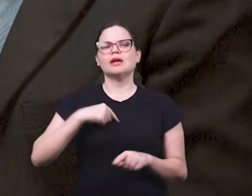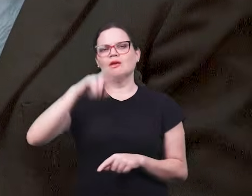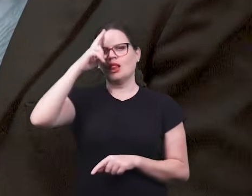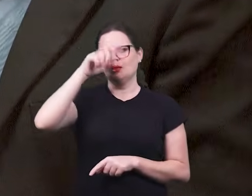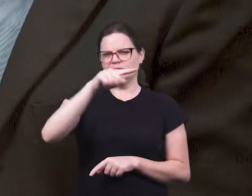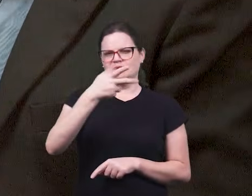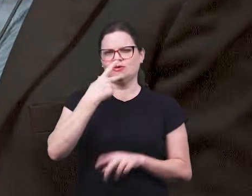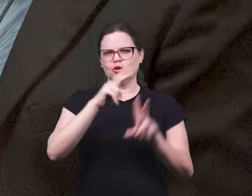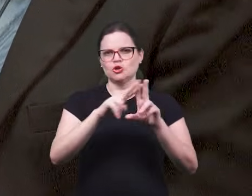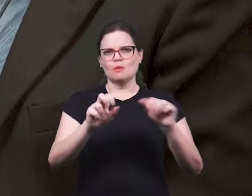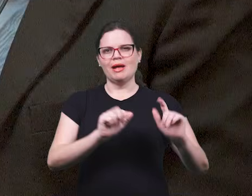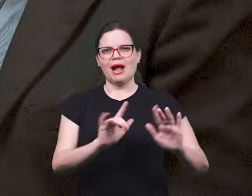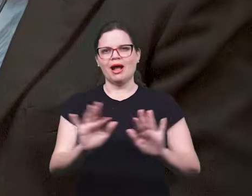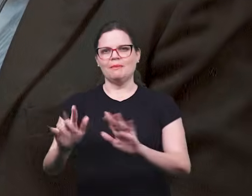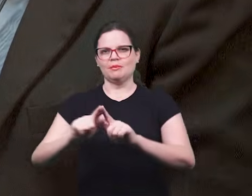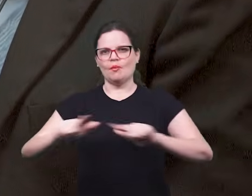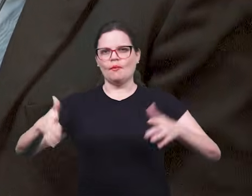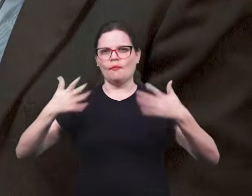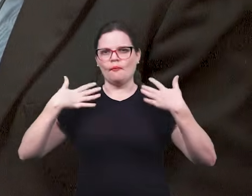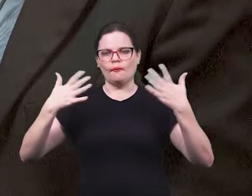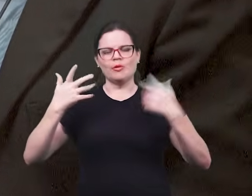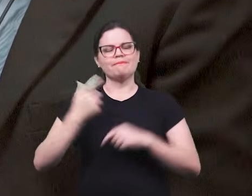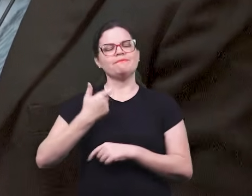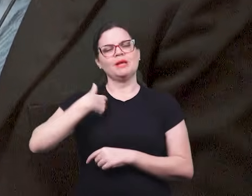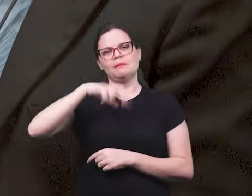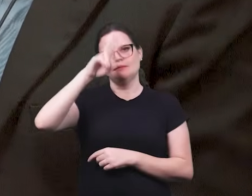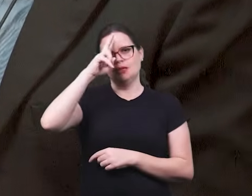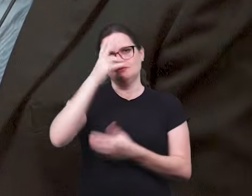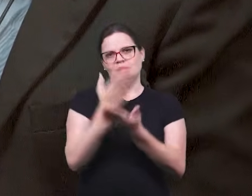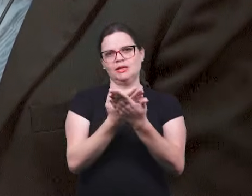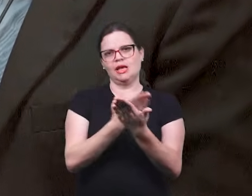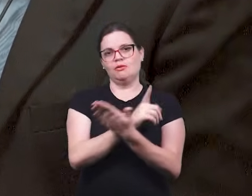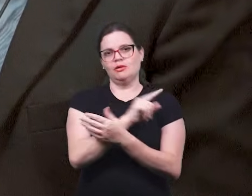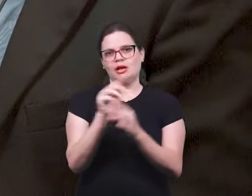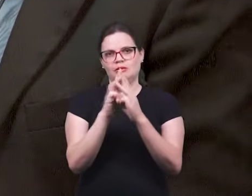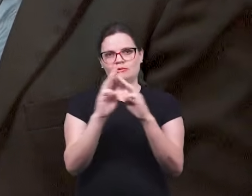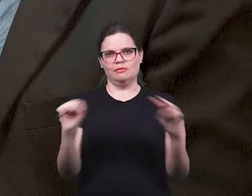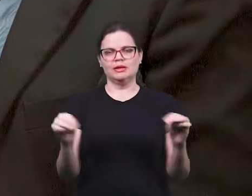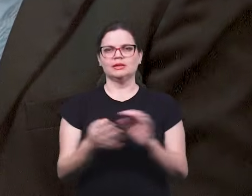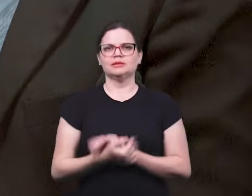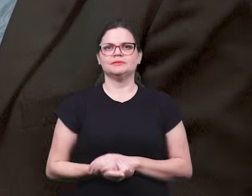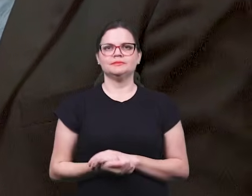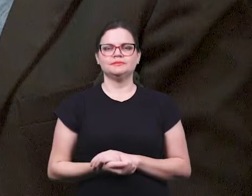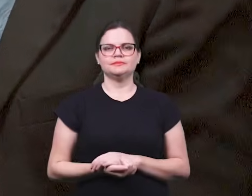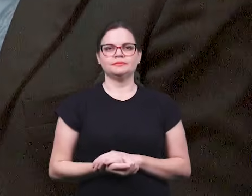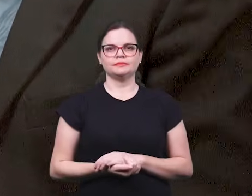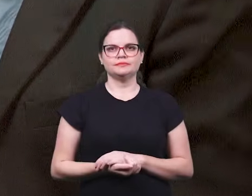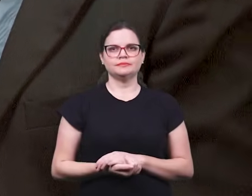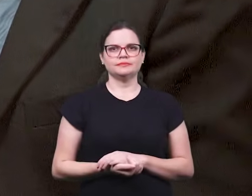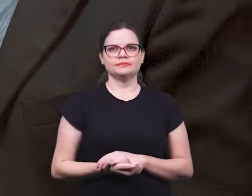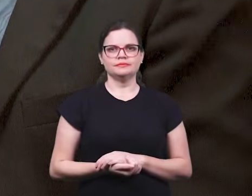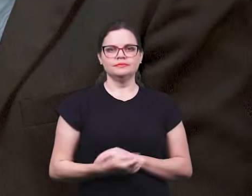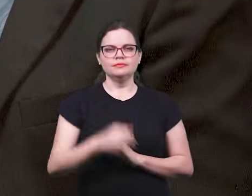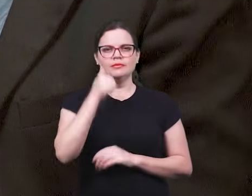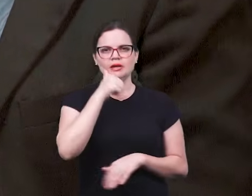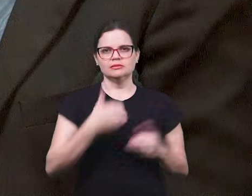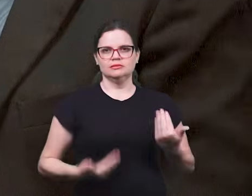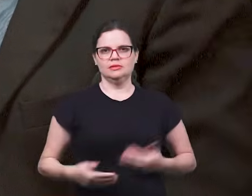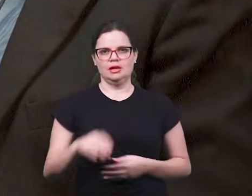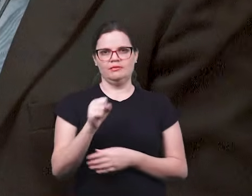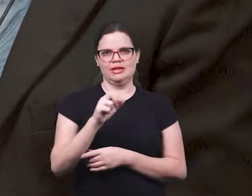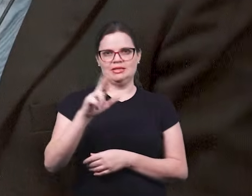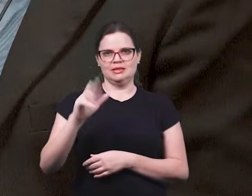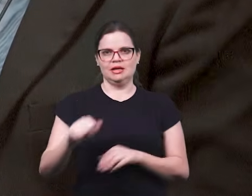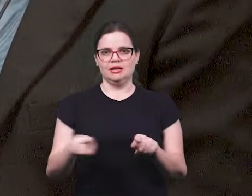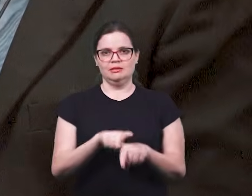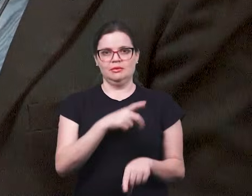me lembro nas aulas de tabernáculo no Manaim, tanto a irmã Sara quanto o